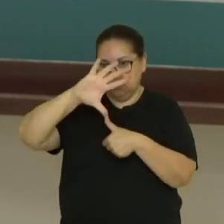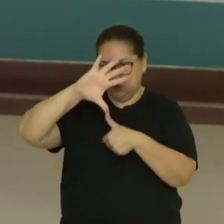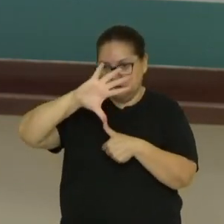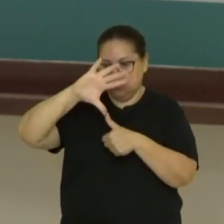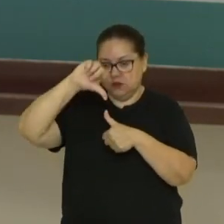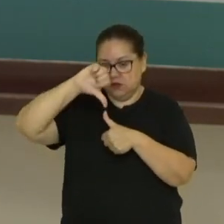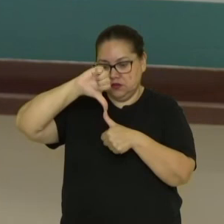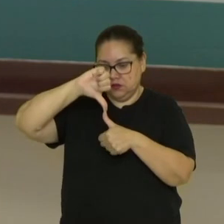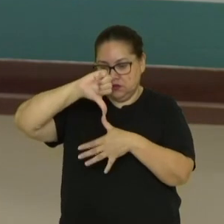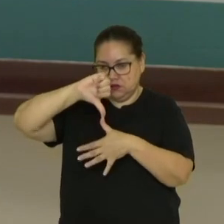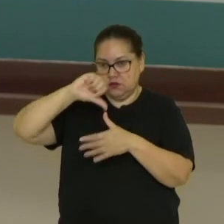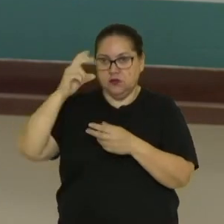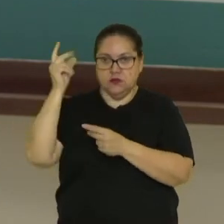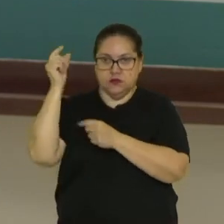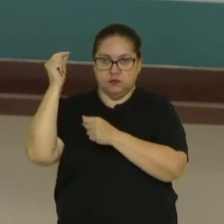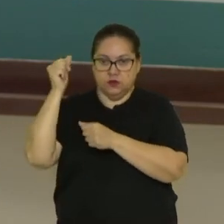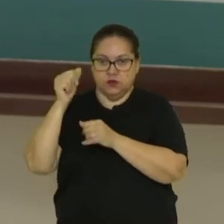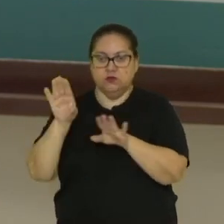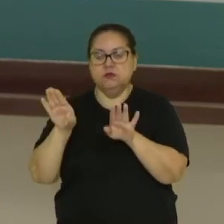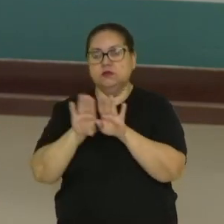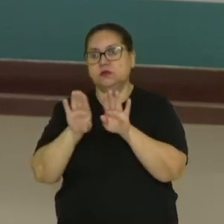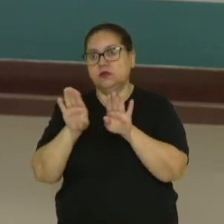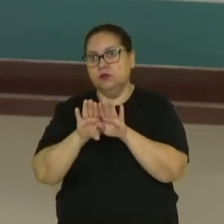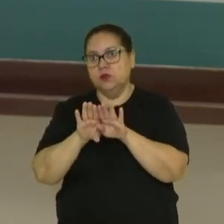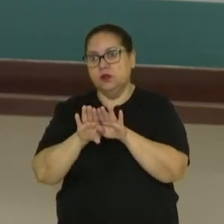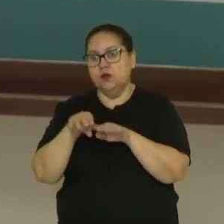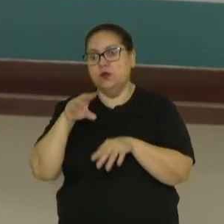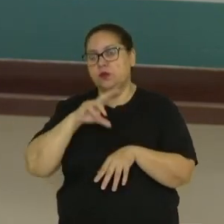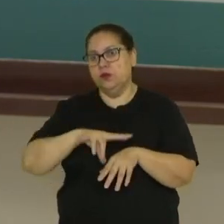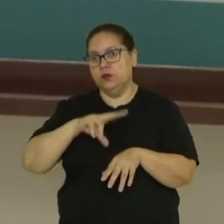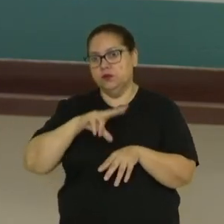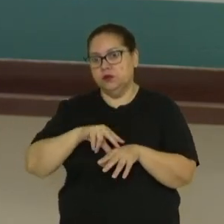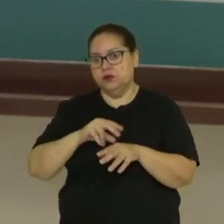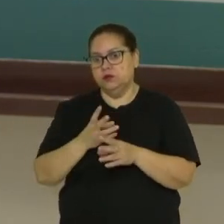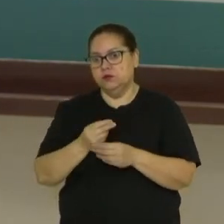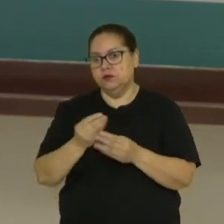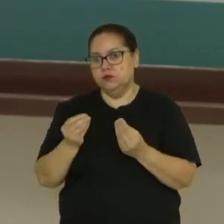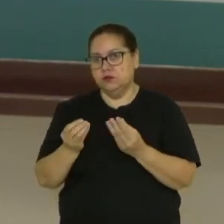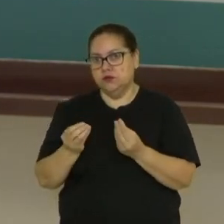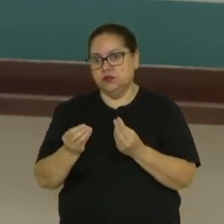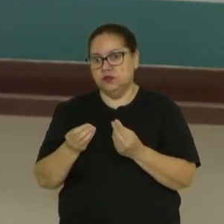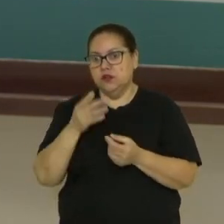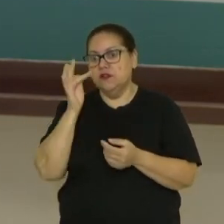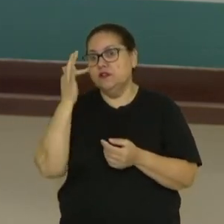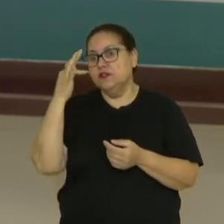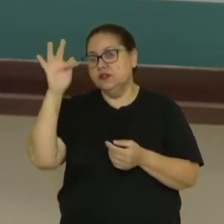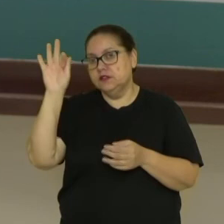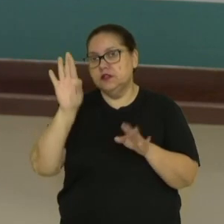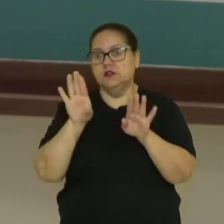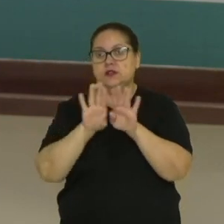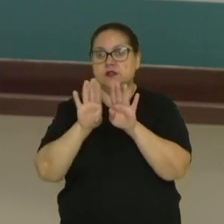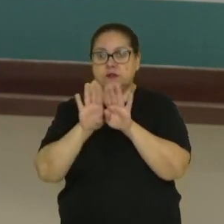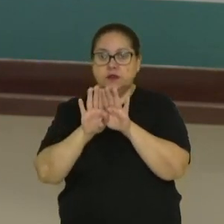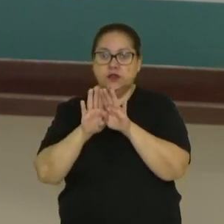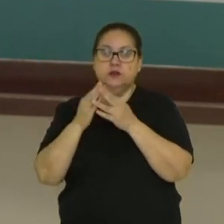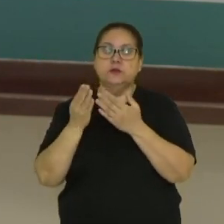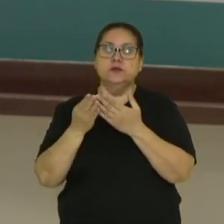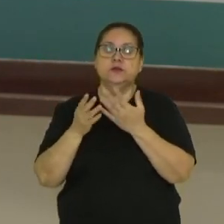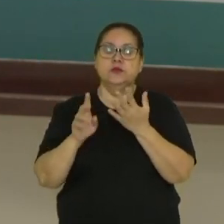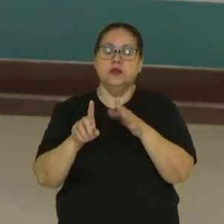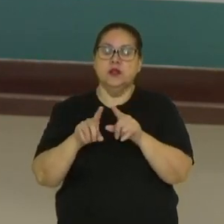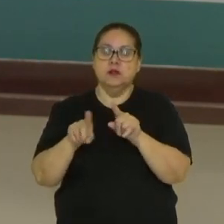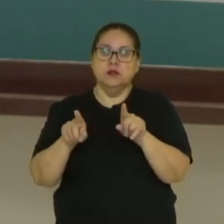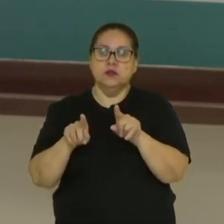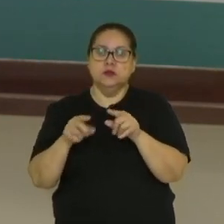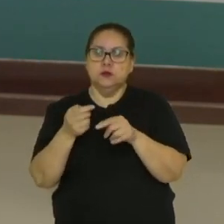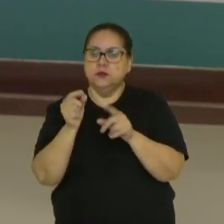faladas, que no caso é o espanhol e também o português. Temos o francês também na Guiana Francesa, mas daí é